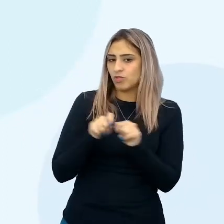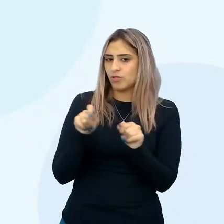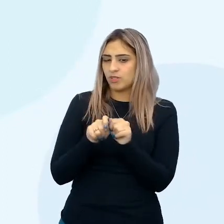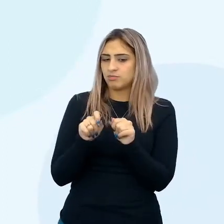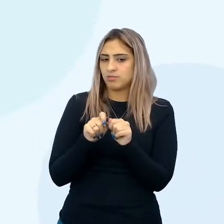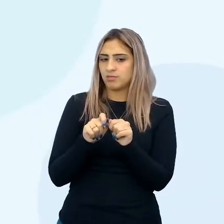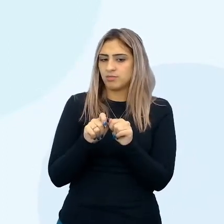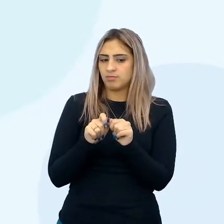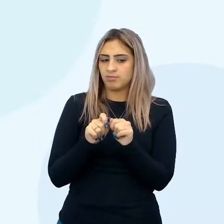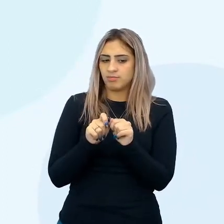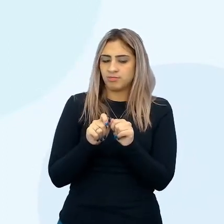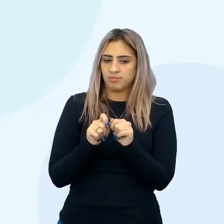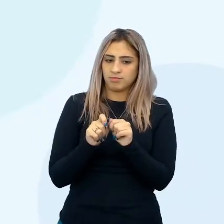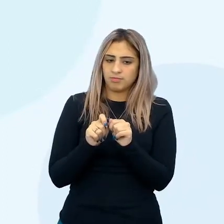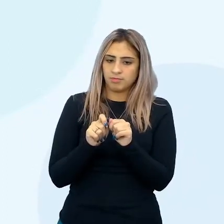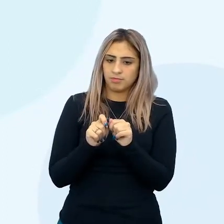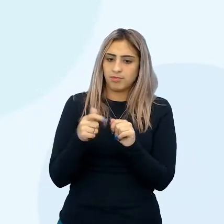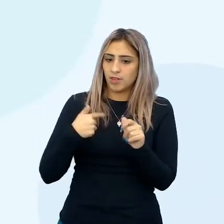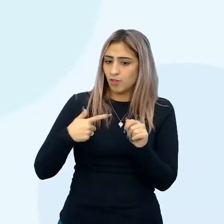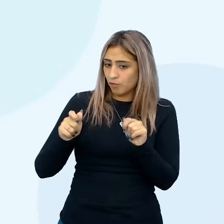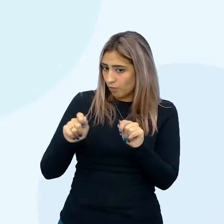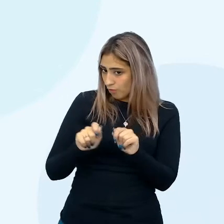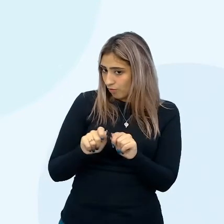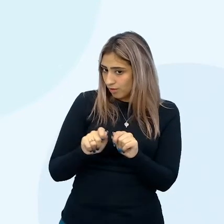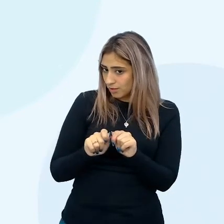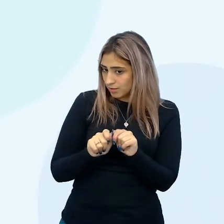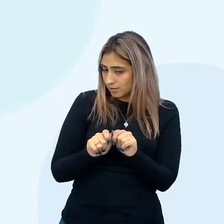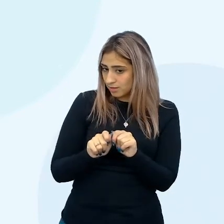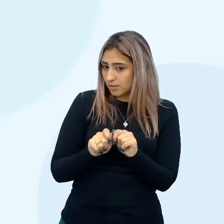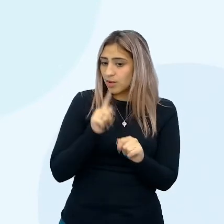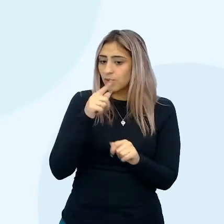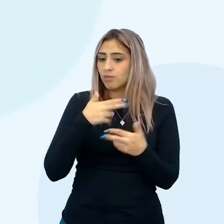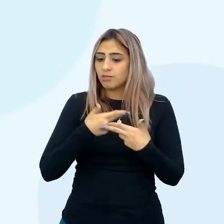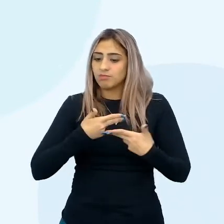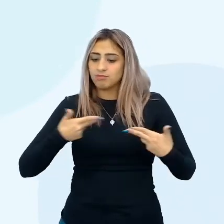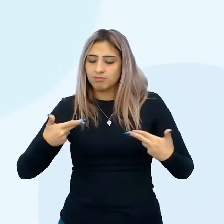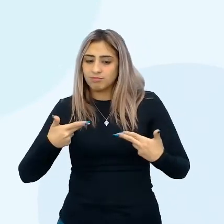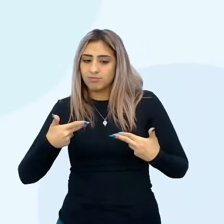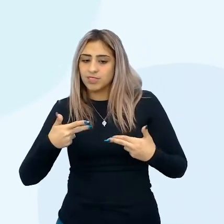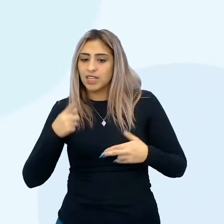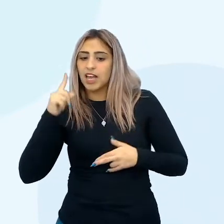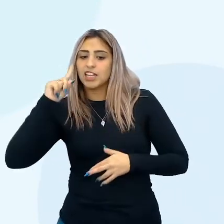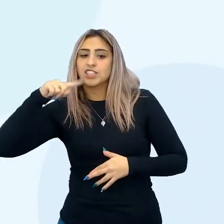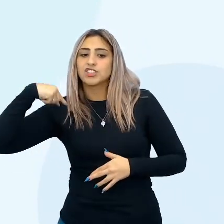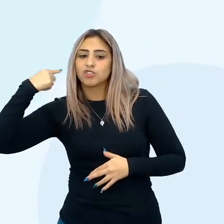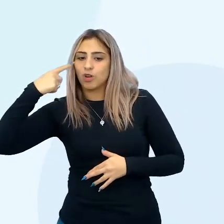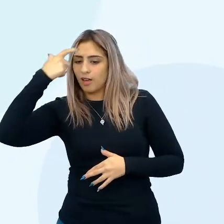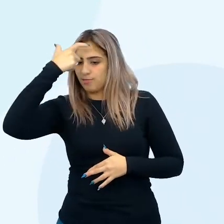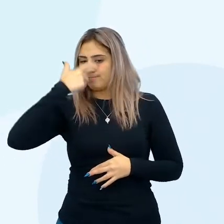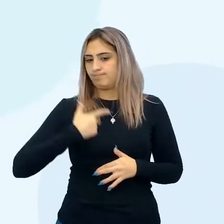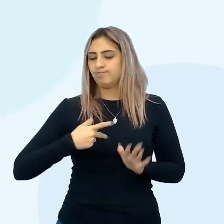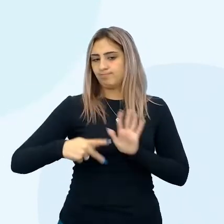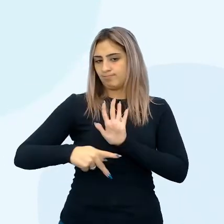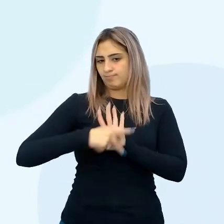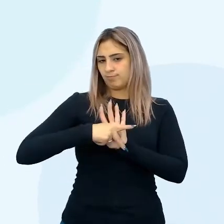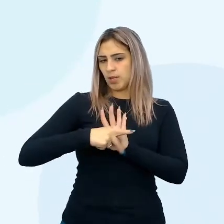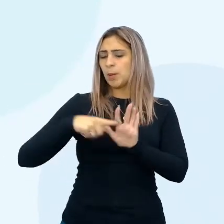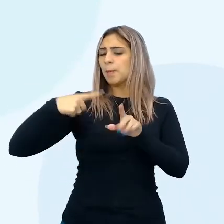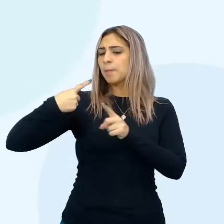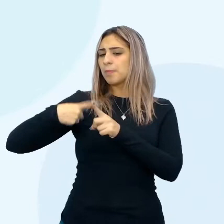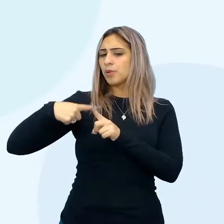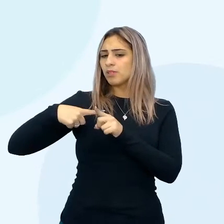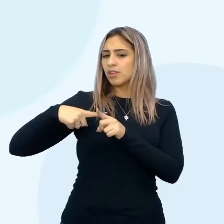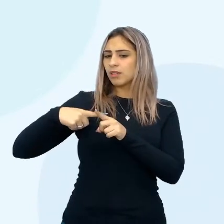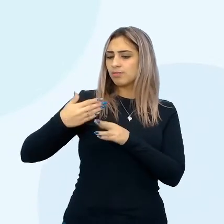eu vou fazer uma espécie de advogado de mim mesmo. Por quê? Porque ao